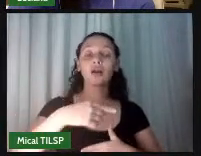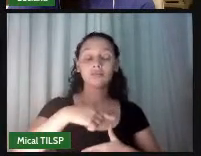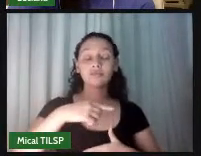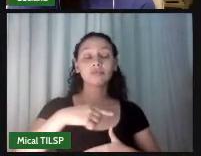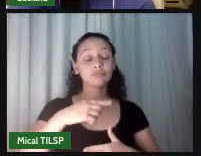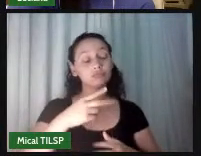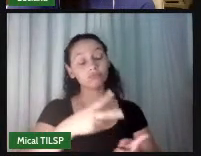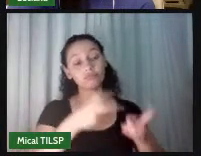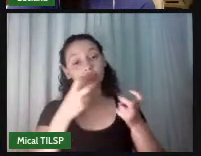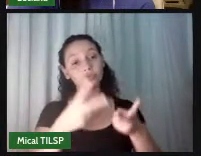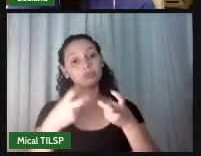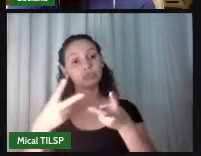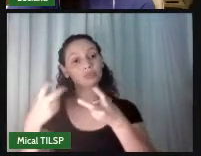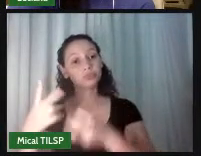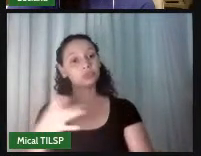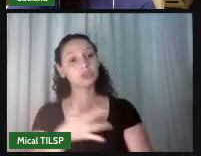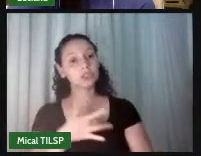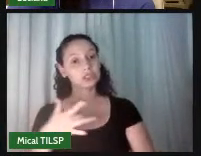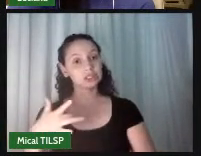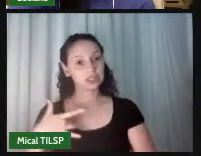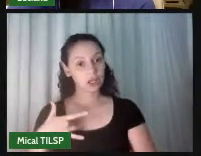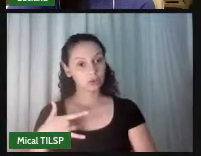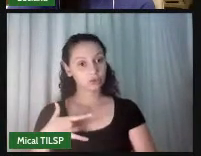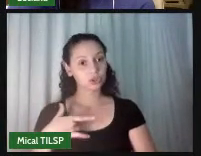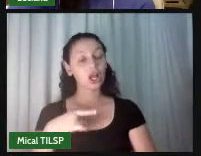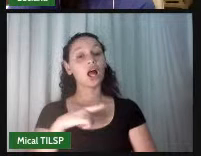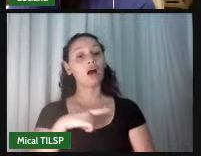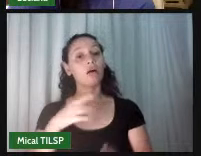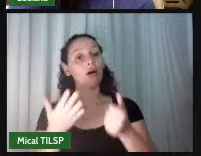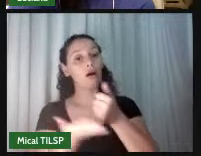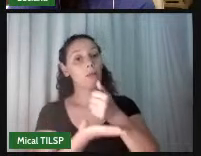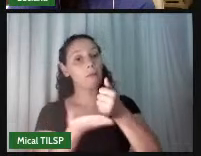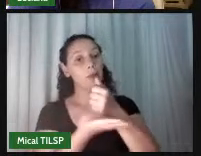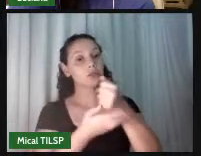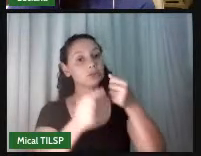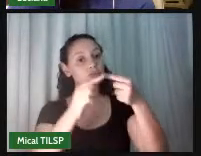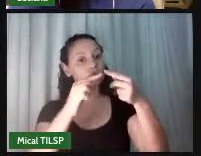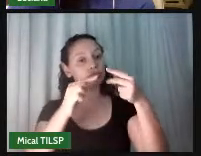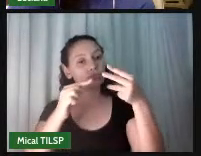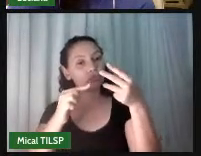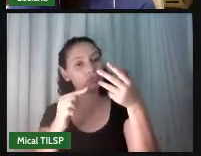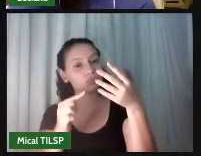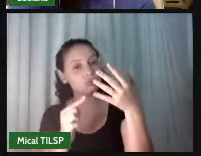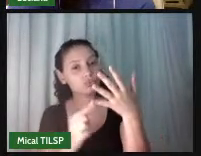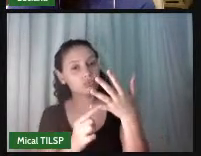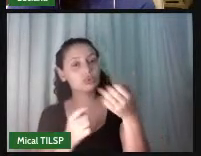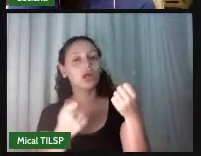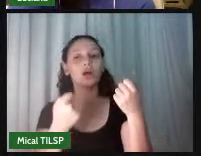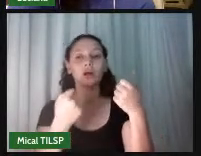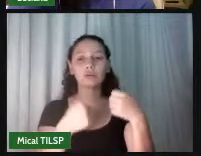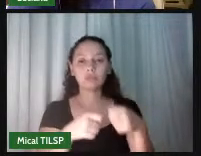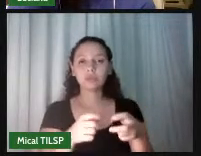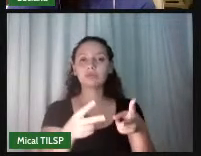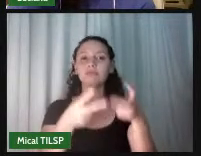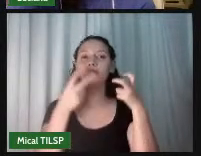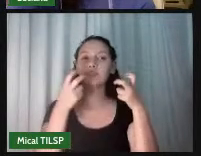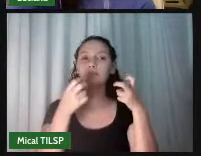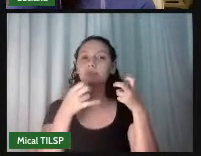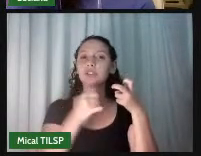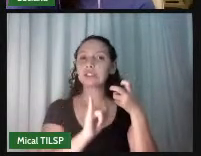alguns critérios básicos que são analisados quando da perícia, né, a gente tem que avaliar se